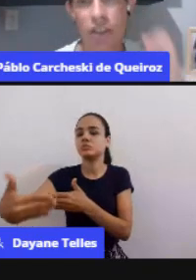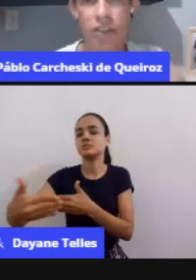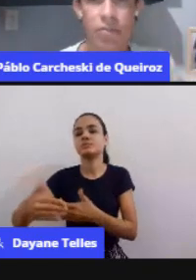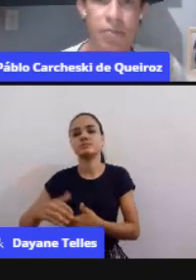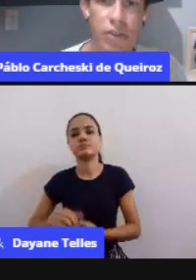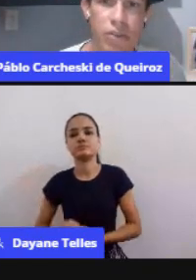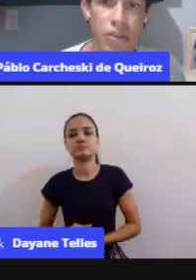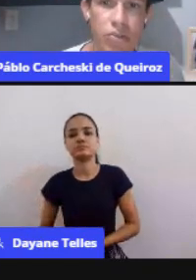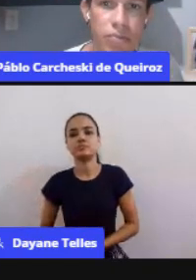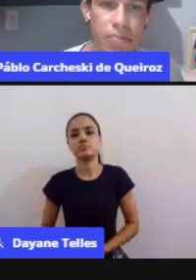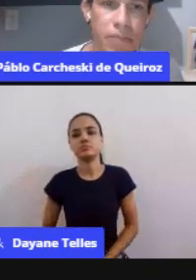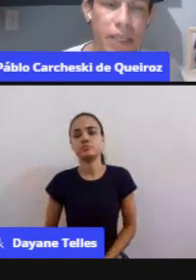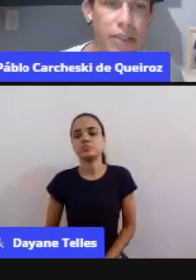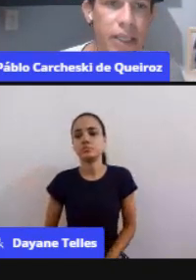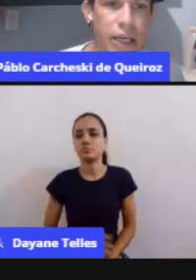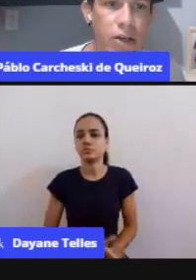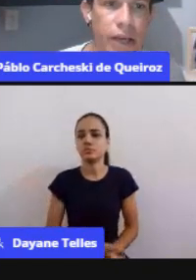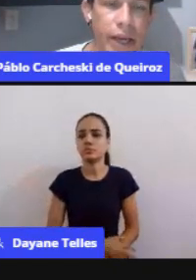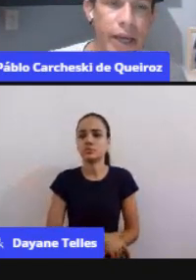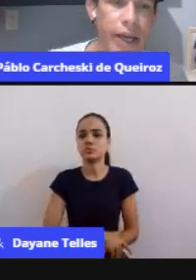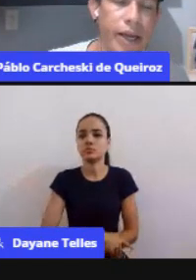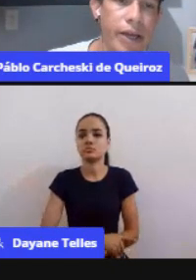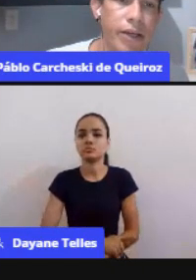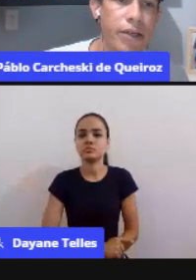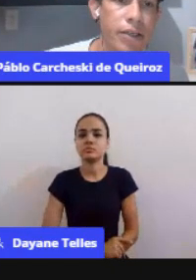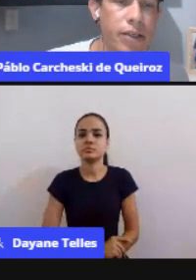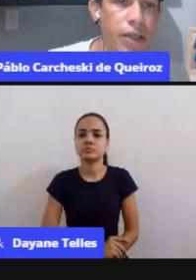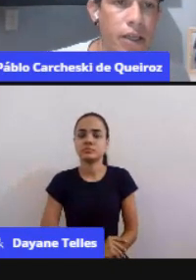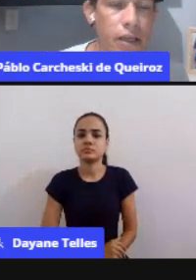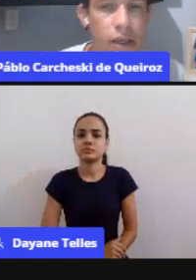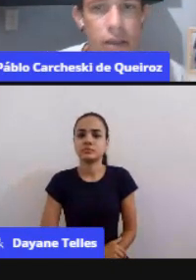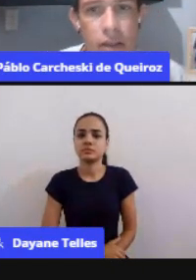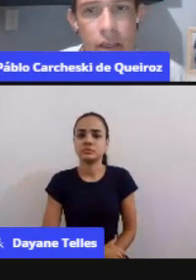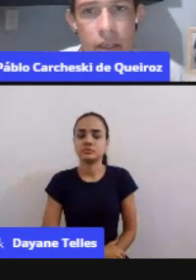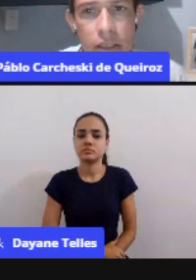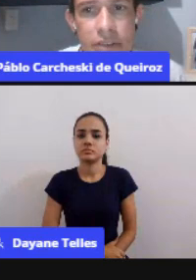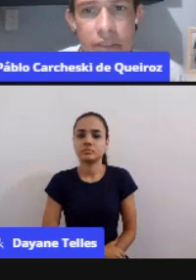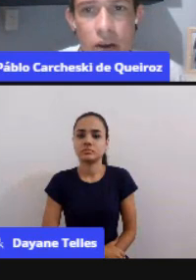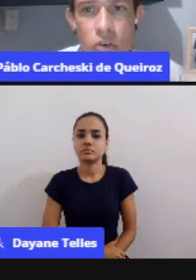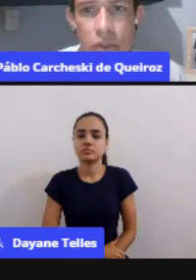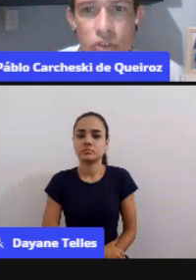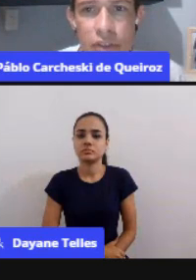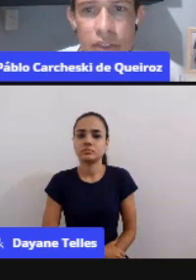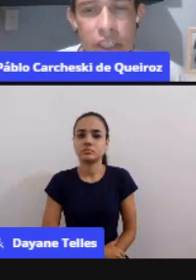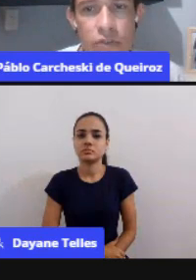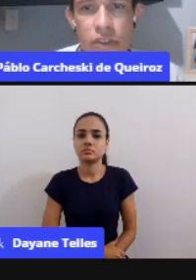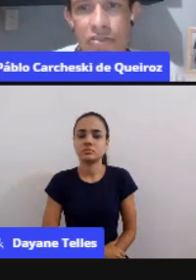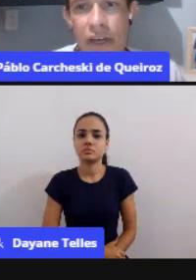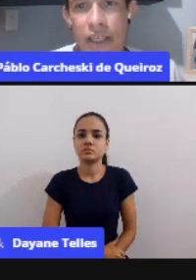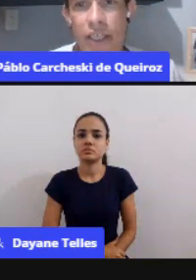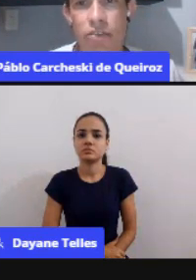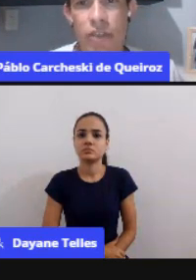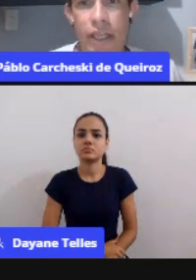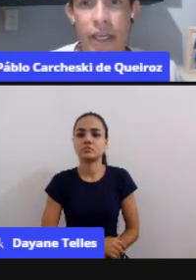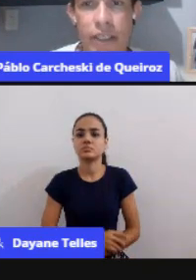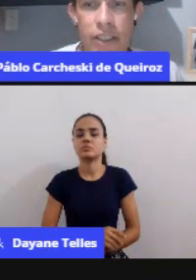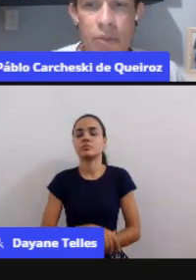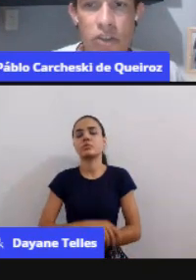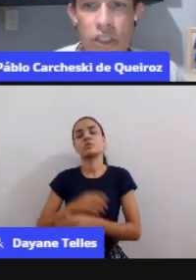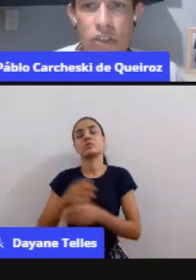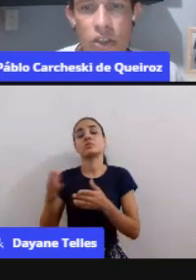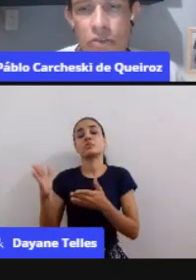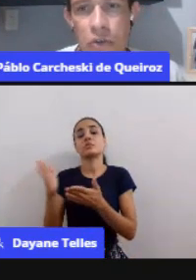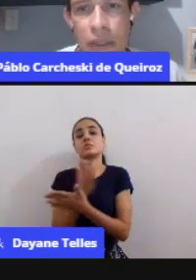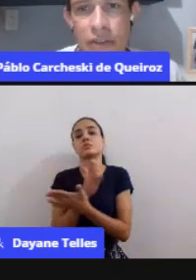por favor. Tentei, né, listar algumas coisas aqui, né? E você falando, né?